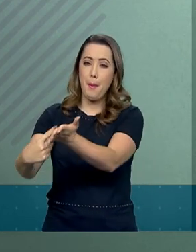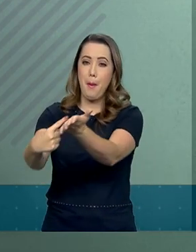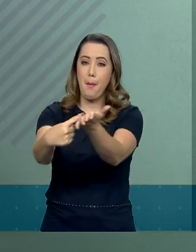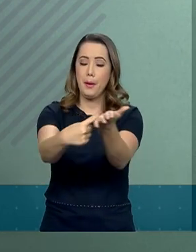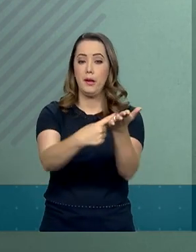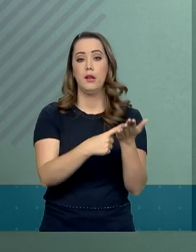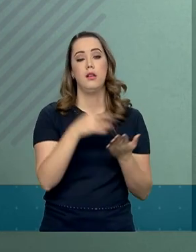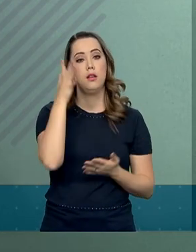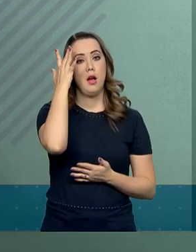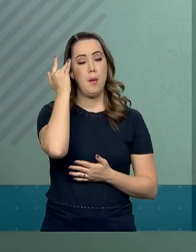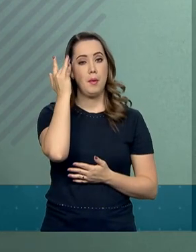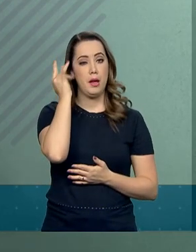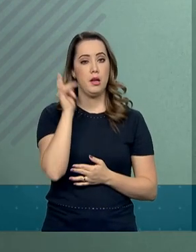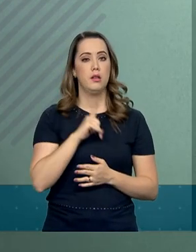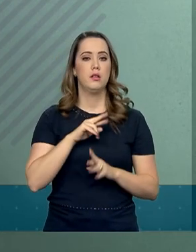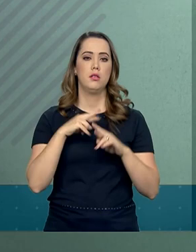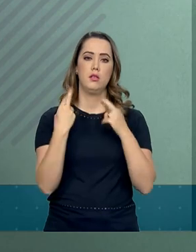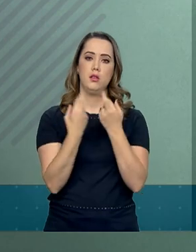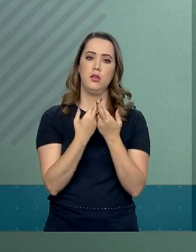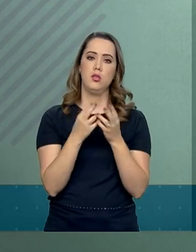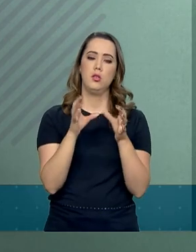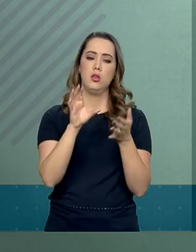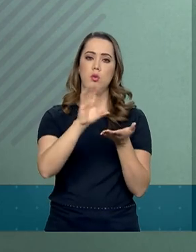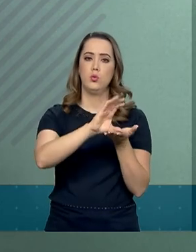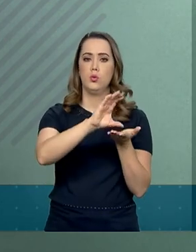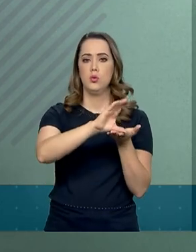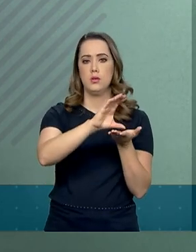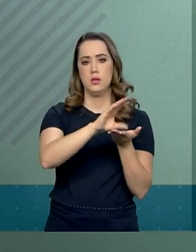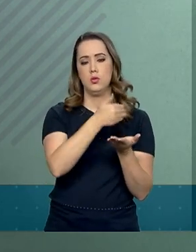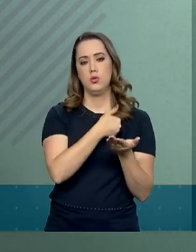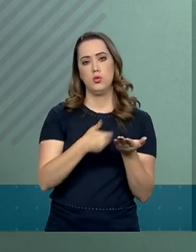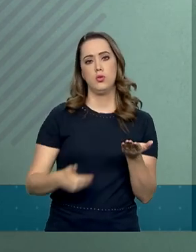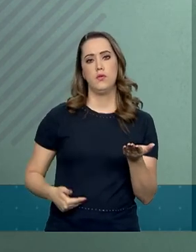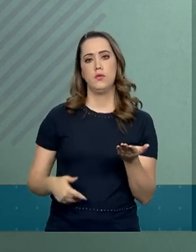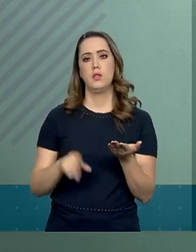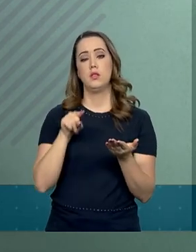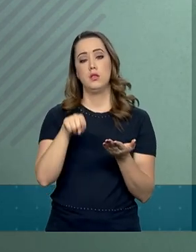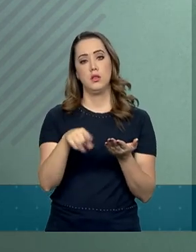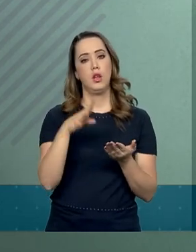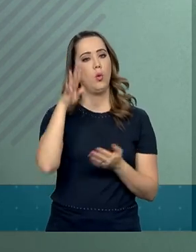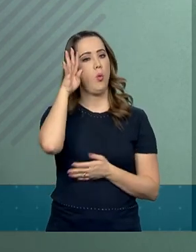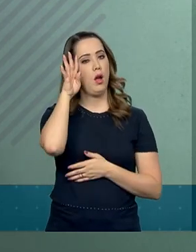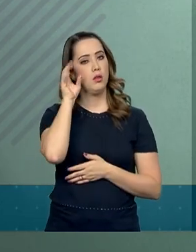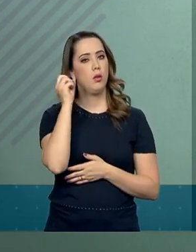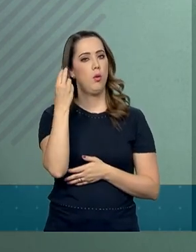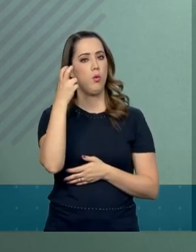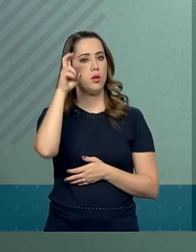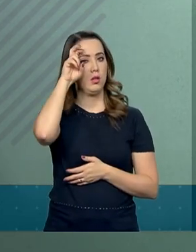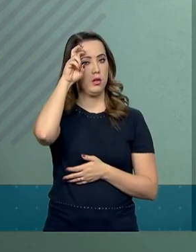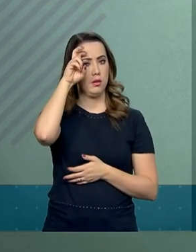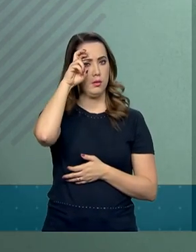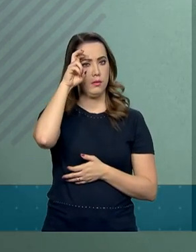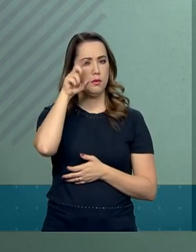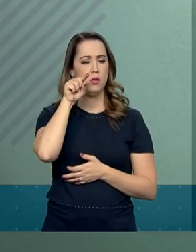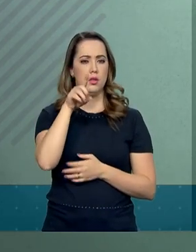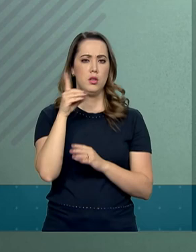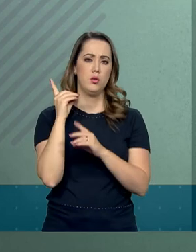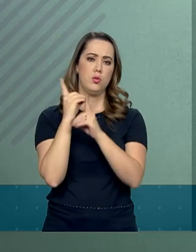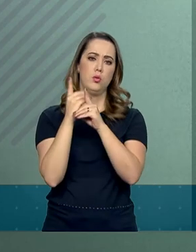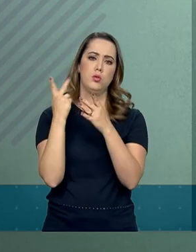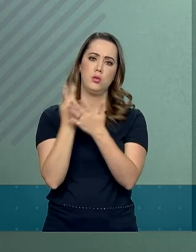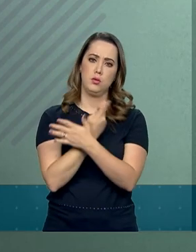temos amanhã a reunião do conselho de governo há uma previsão para quarta ou quinta feira que esse encontro se faça